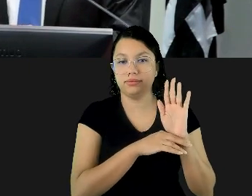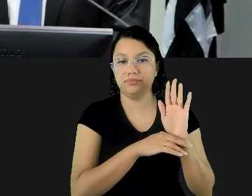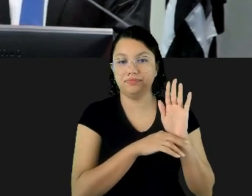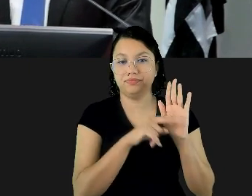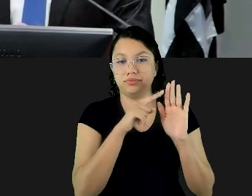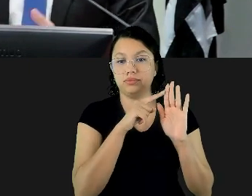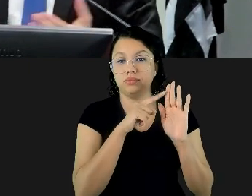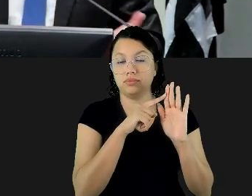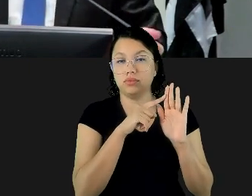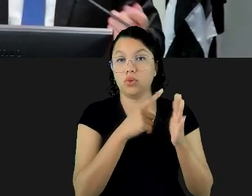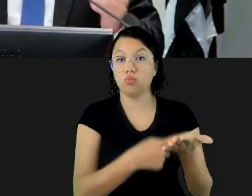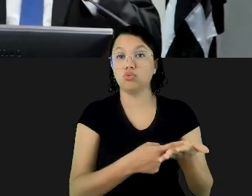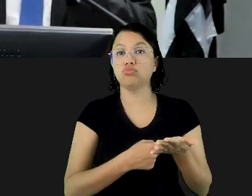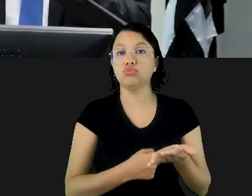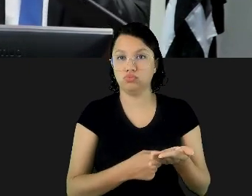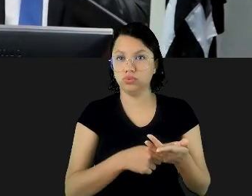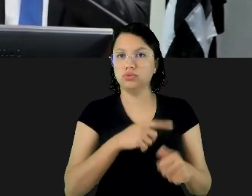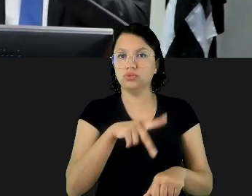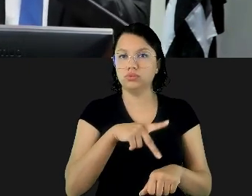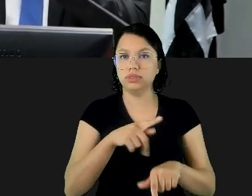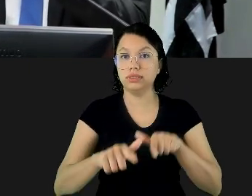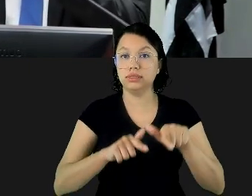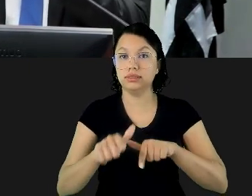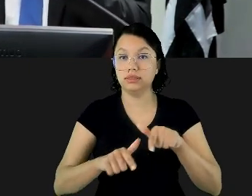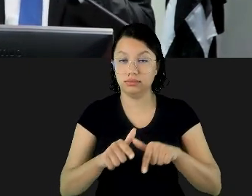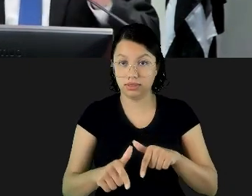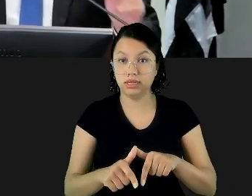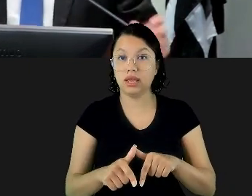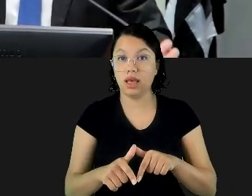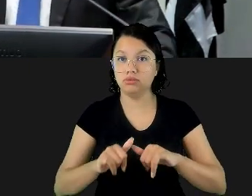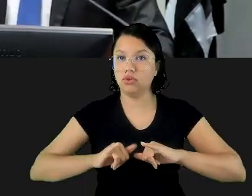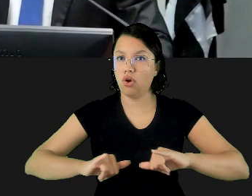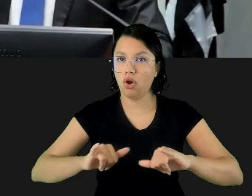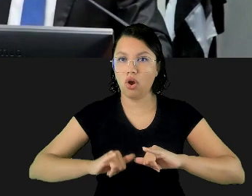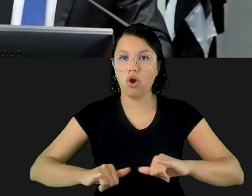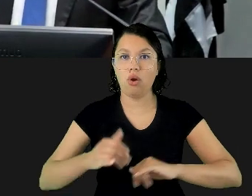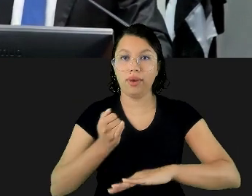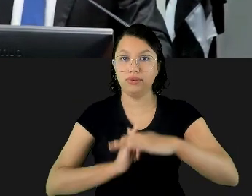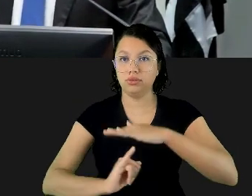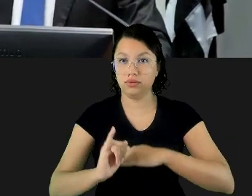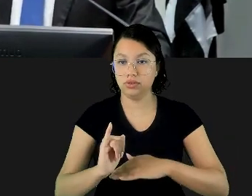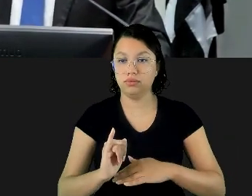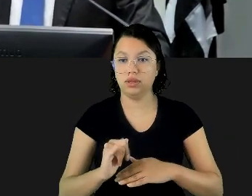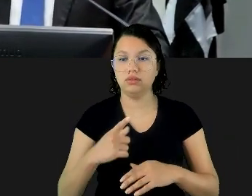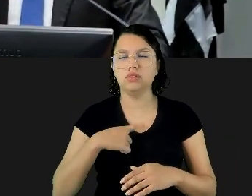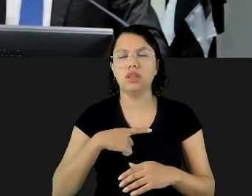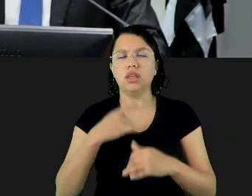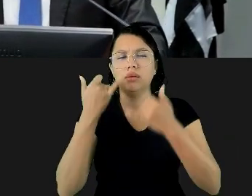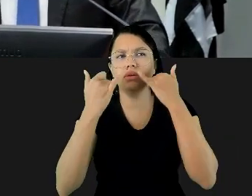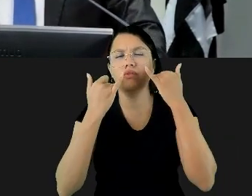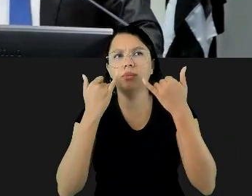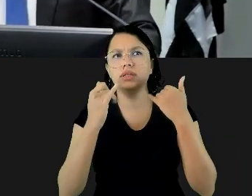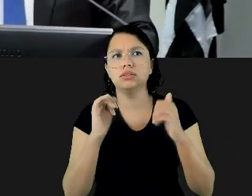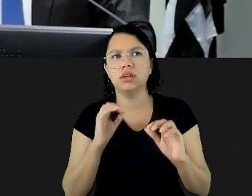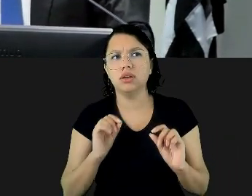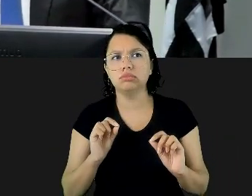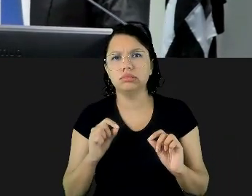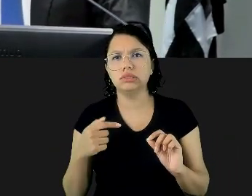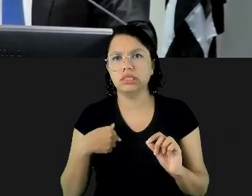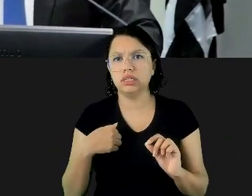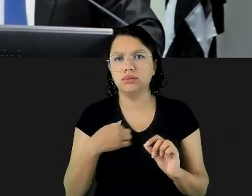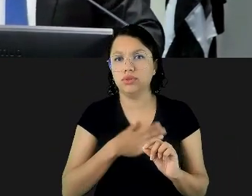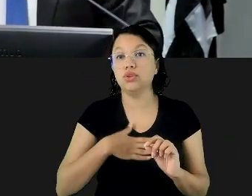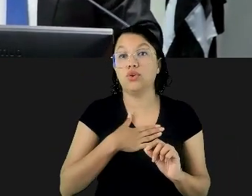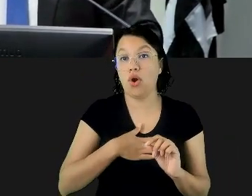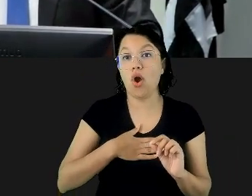comprometimento dos países em trabalhar com o incremento do comércio e dos investimentos. Tem um dado assim, eu que gosto de me apegar a